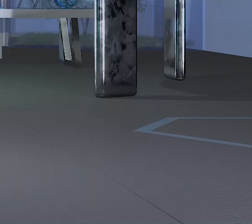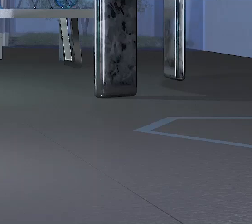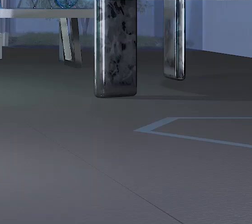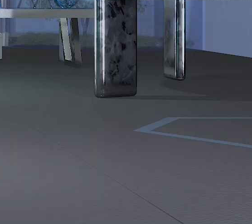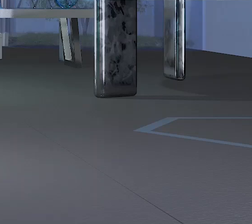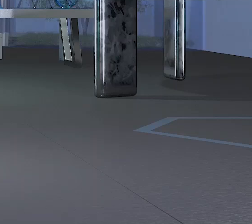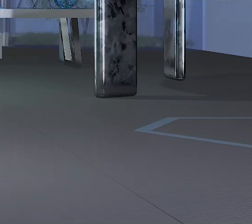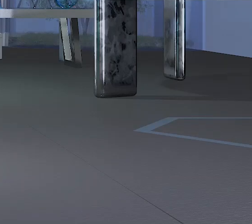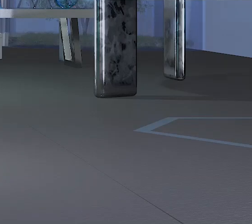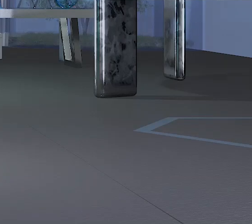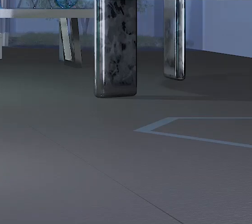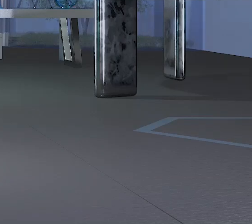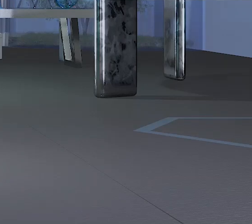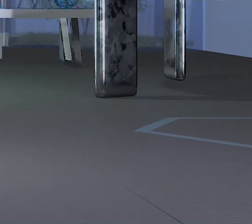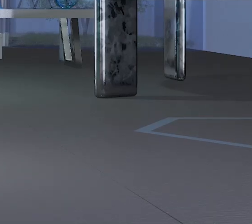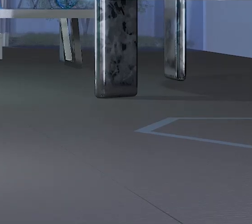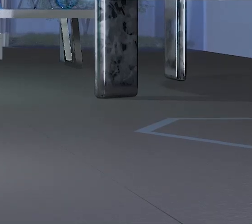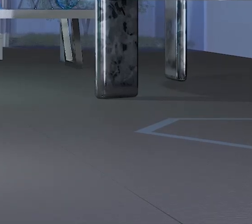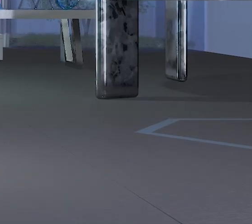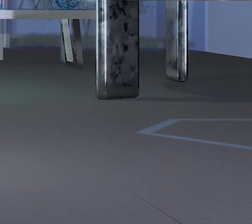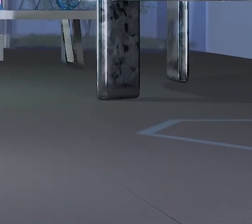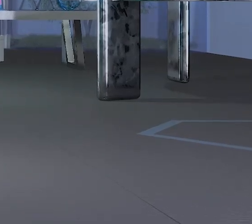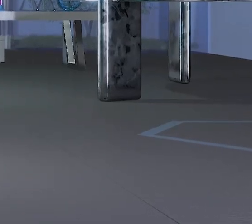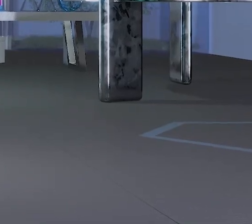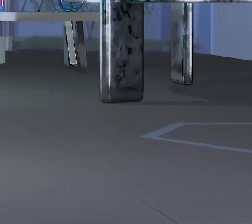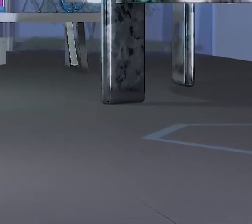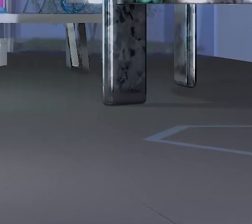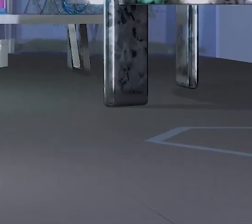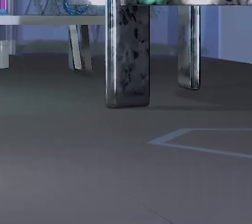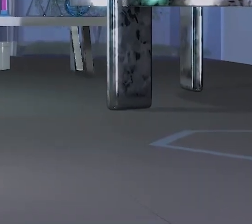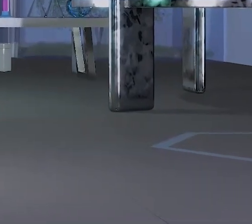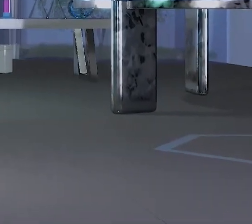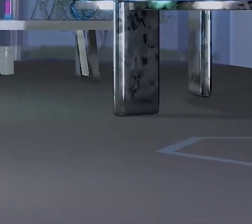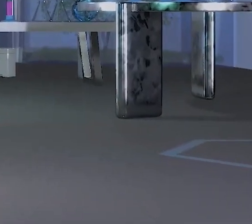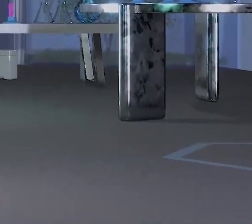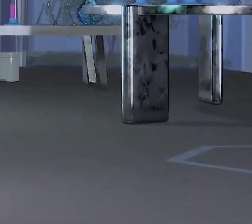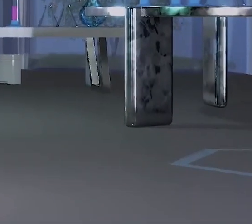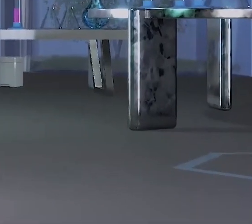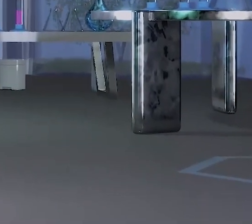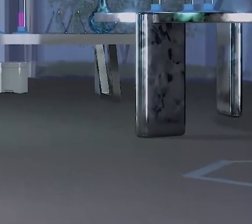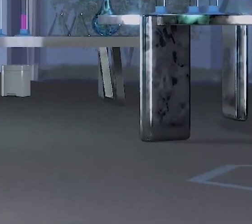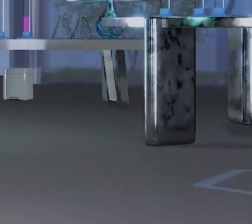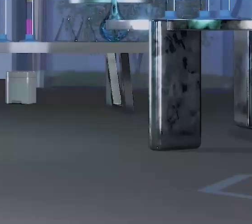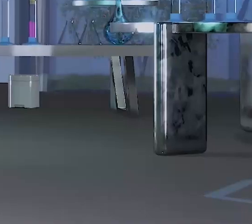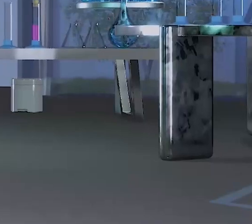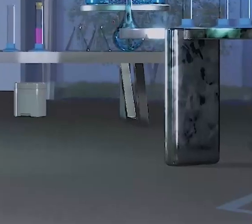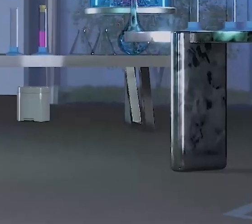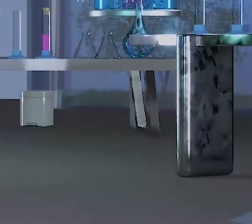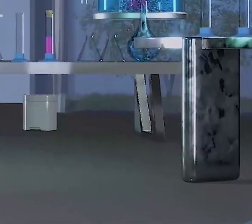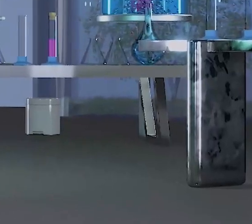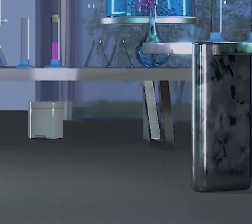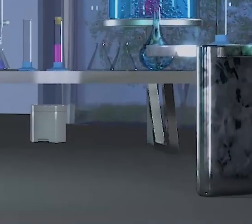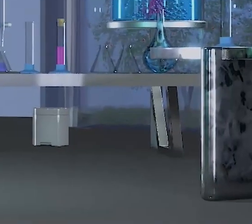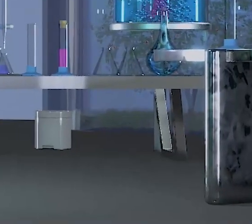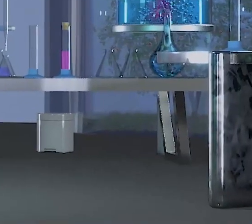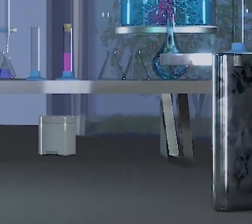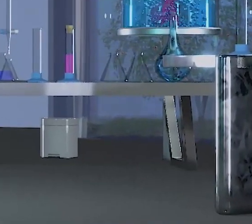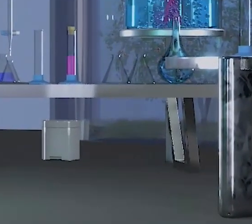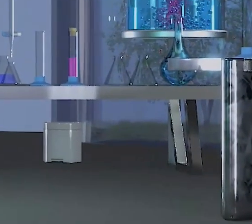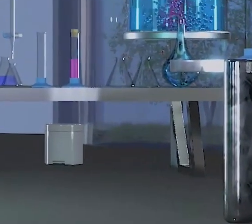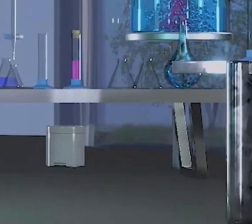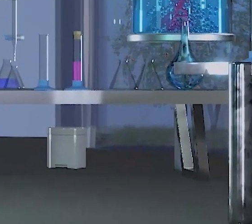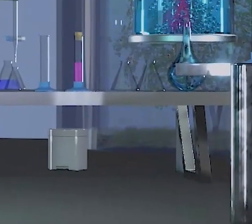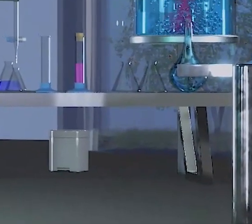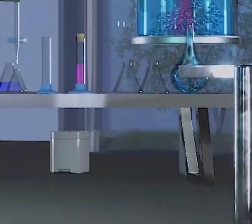olha só, ainda sobre ligações covalentes,